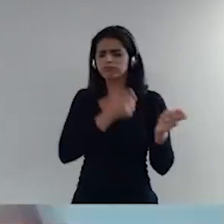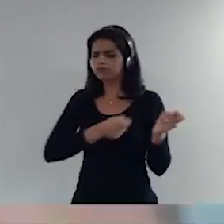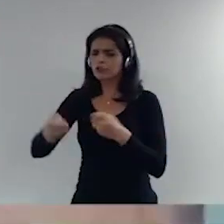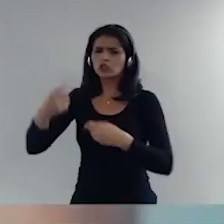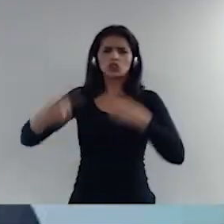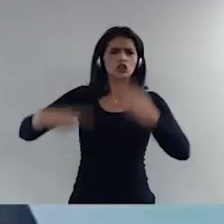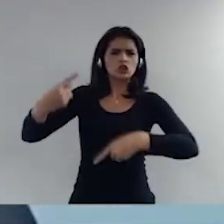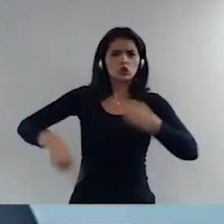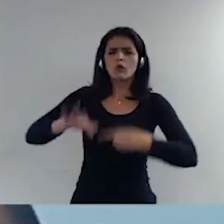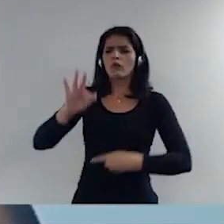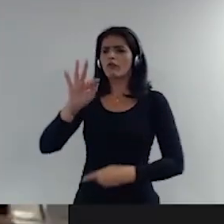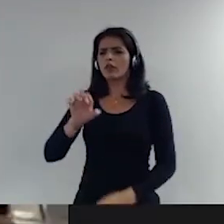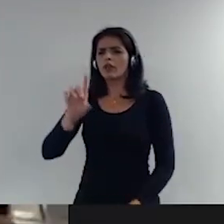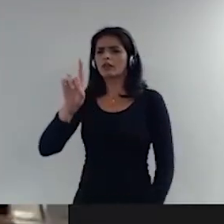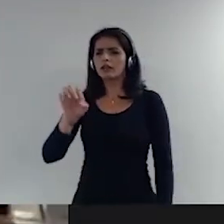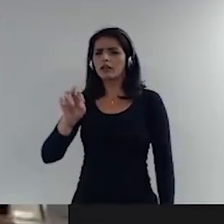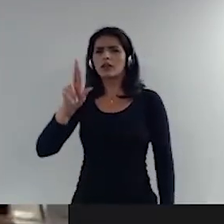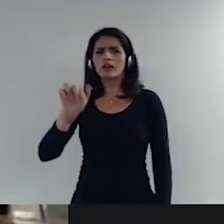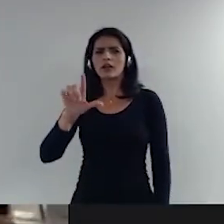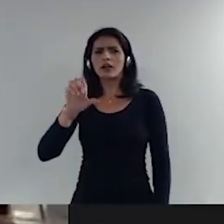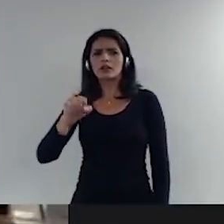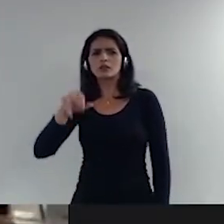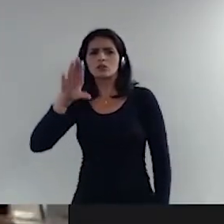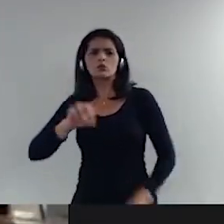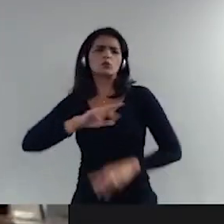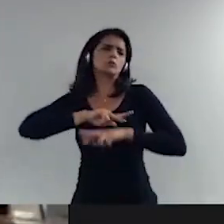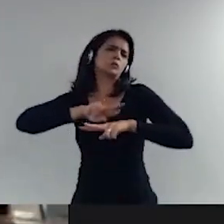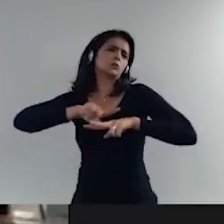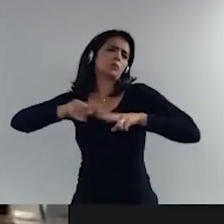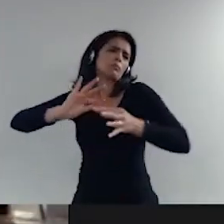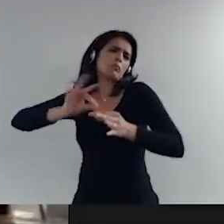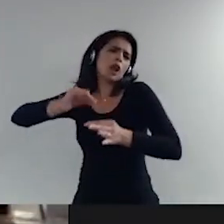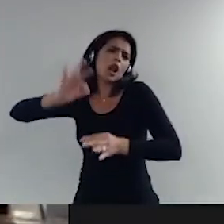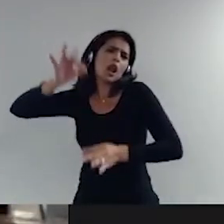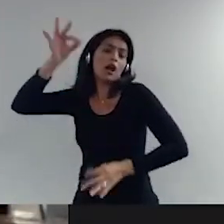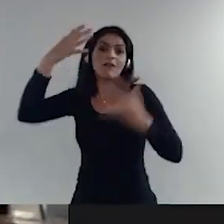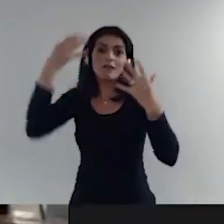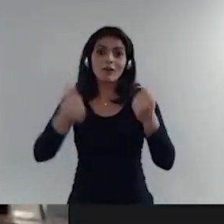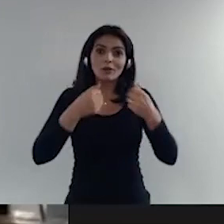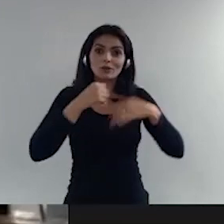discute federalismo, direito financeiro, montanha de coisa. Vamos noticiar.